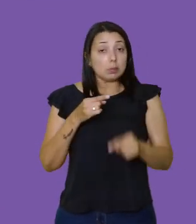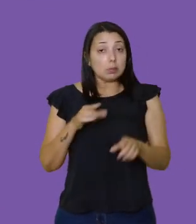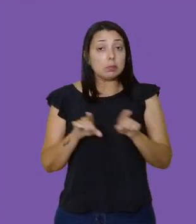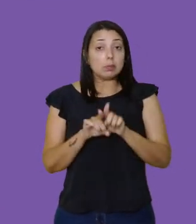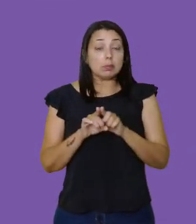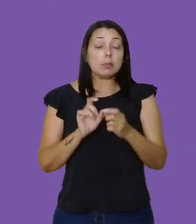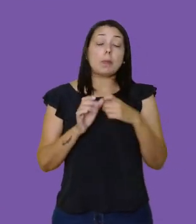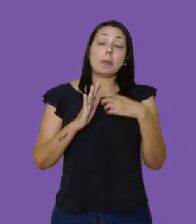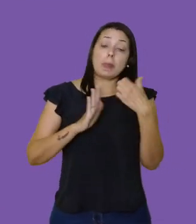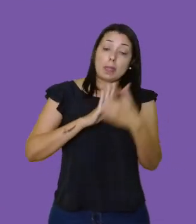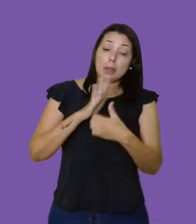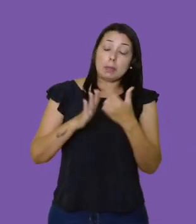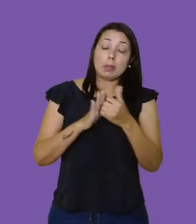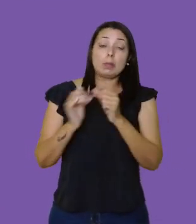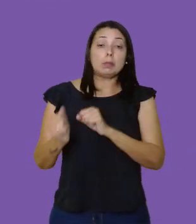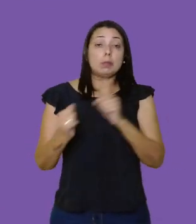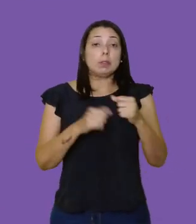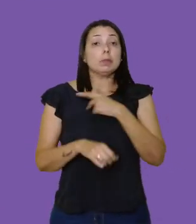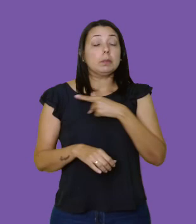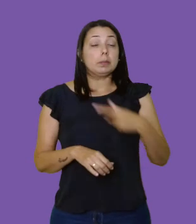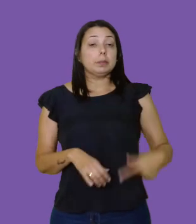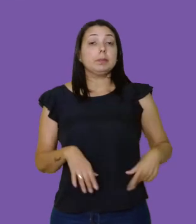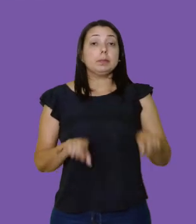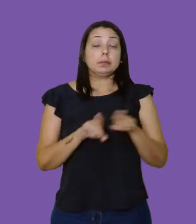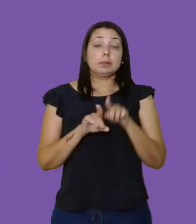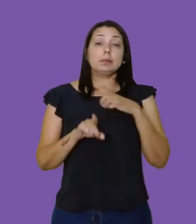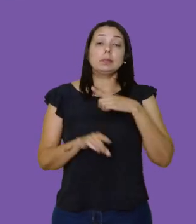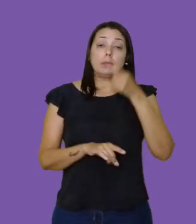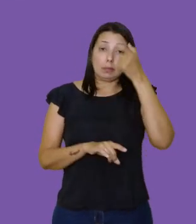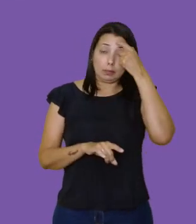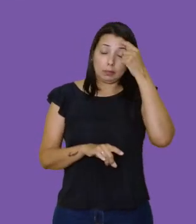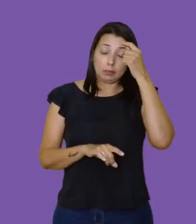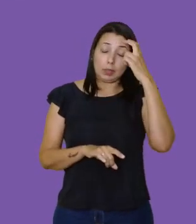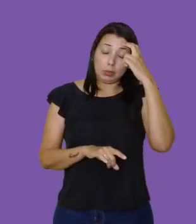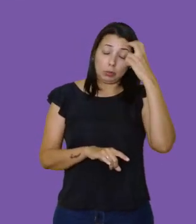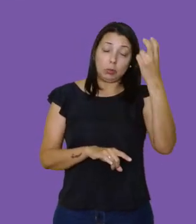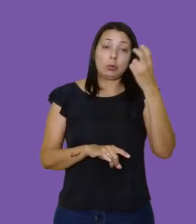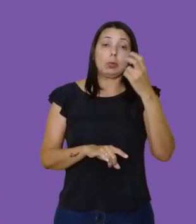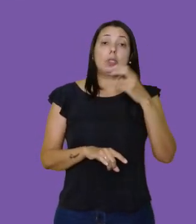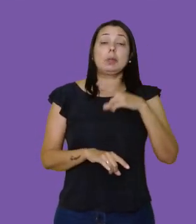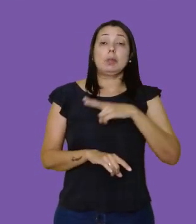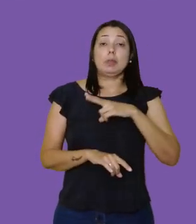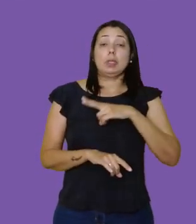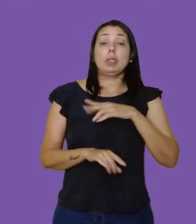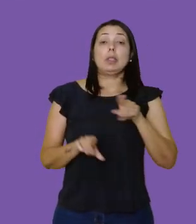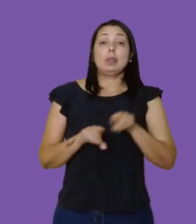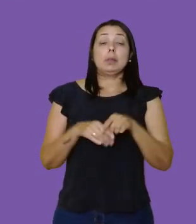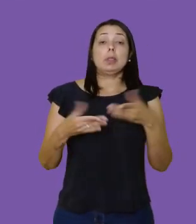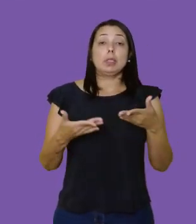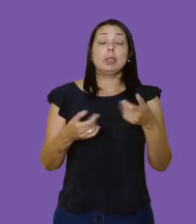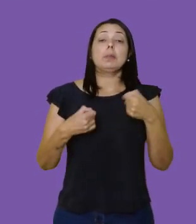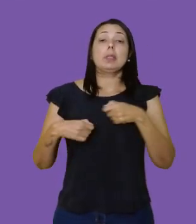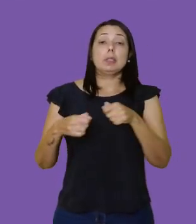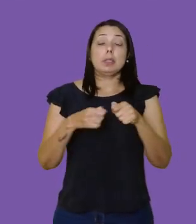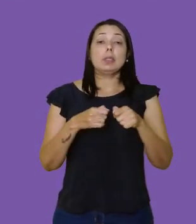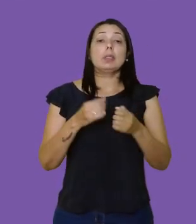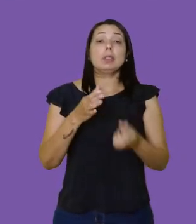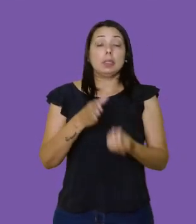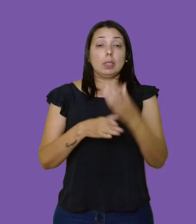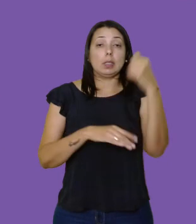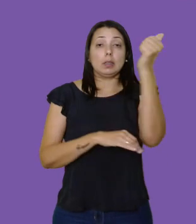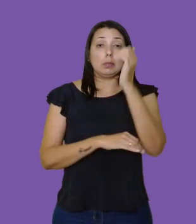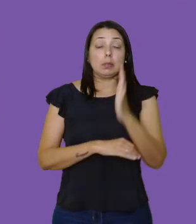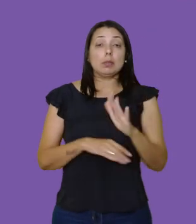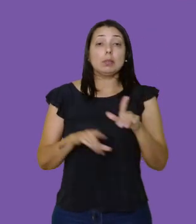sejam empresas ou seja o poder público, mas tem uma parte de conscientização e de cultura da privacidade e de proteção de dados que a gente precisa fomentar no